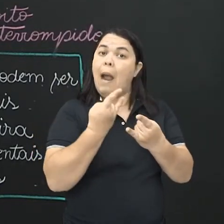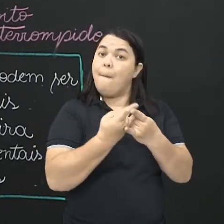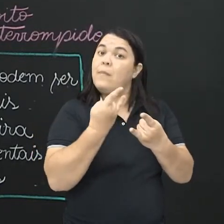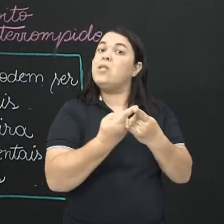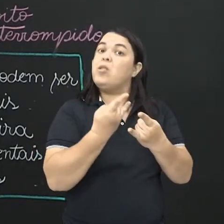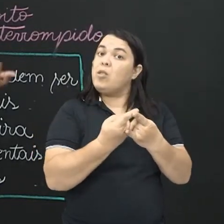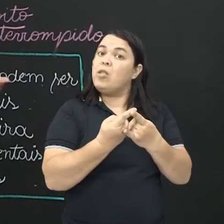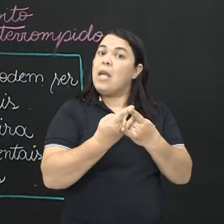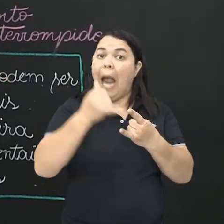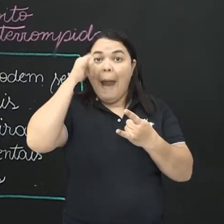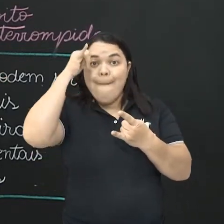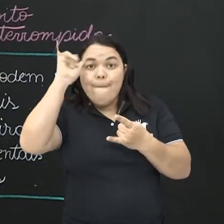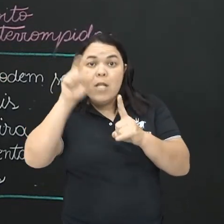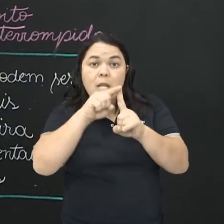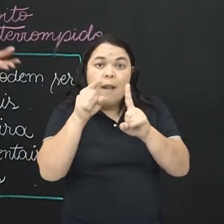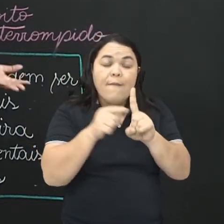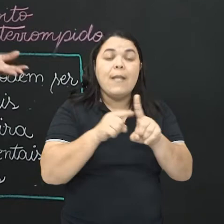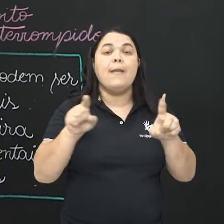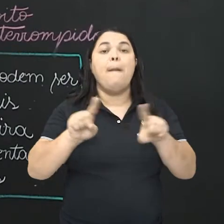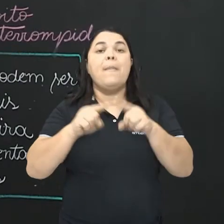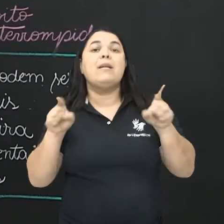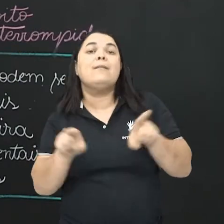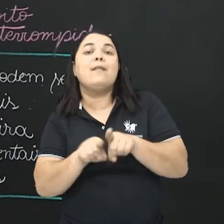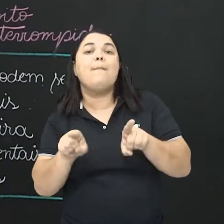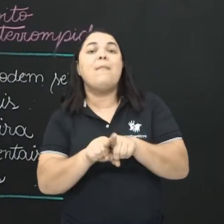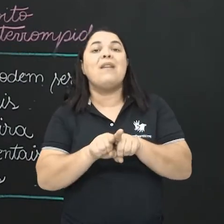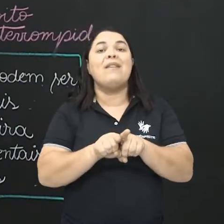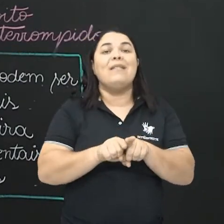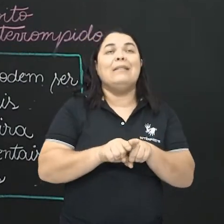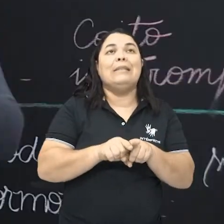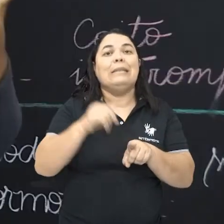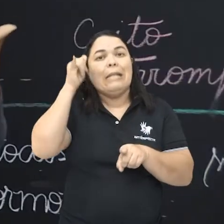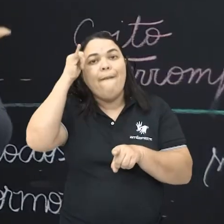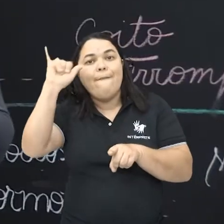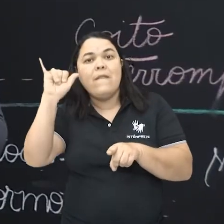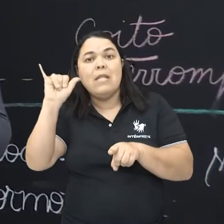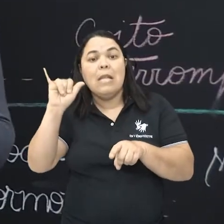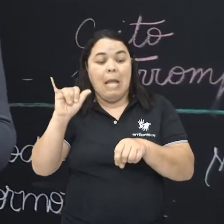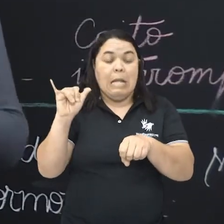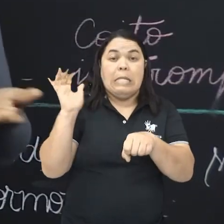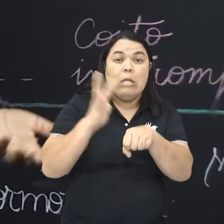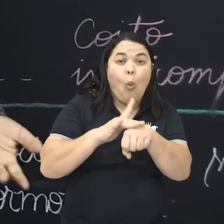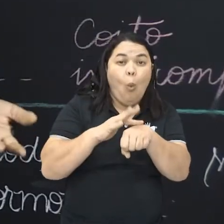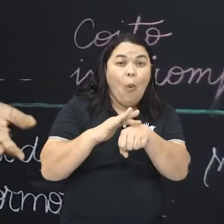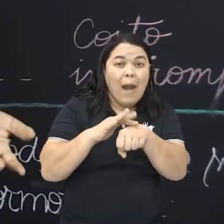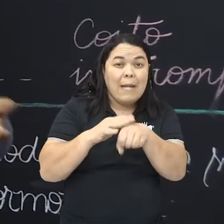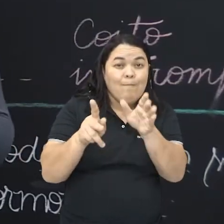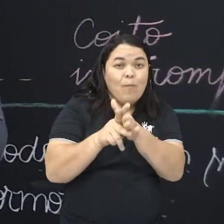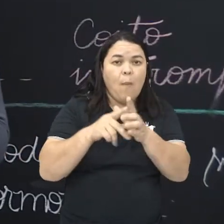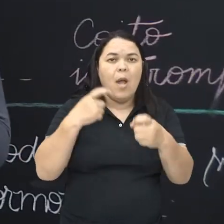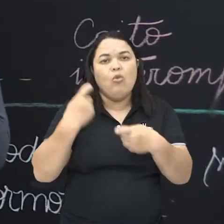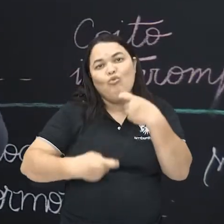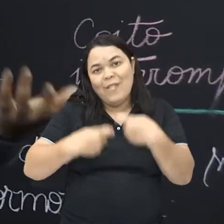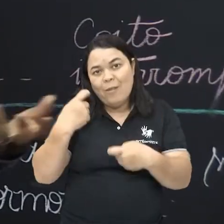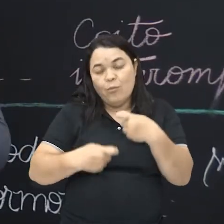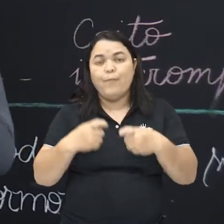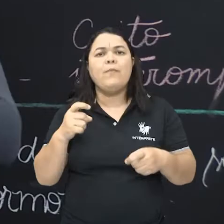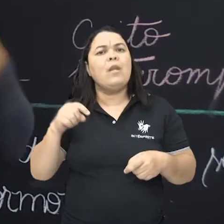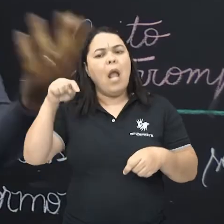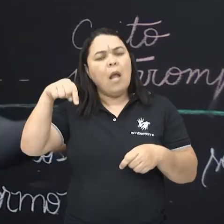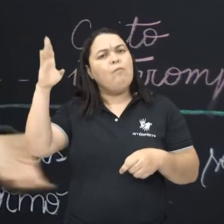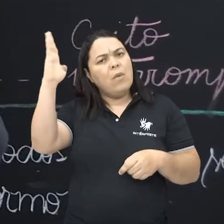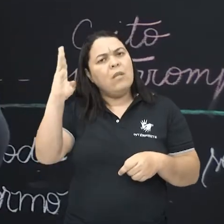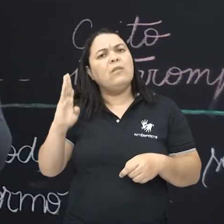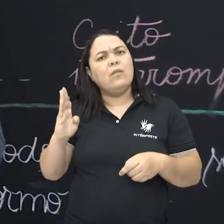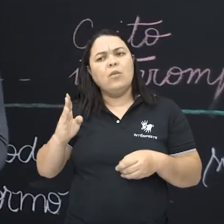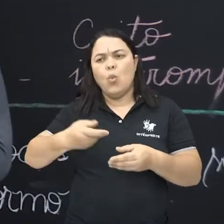doenças sexualmente transmissíveis. Então ele vai ter aí uma função dupla. Há uma distribuição gratuita no Brasil, o acesso é fácil